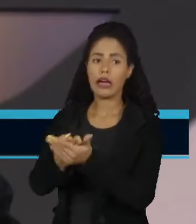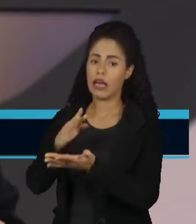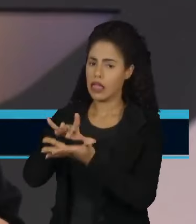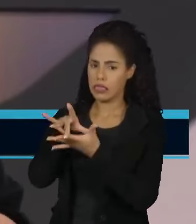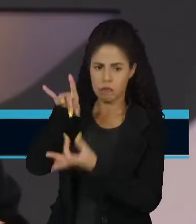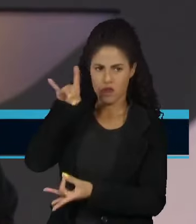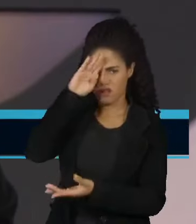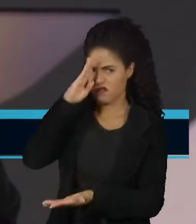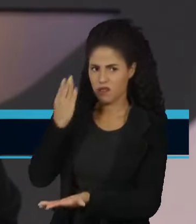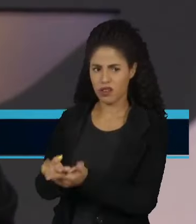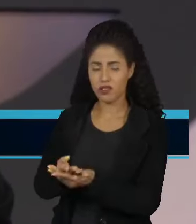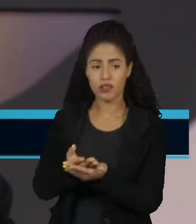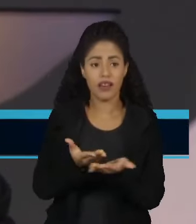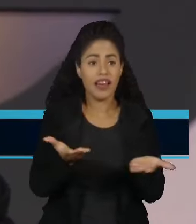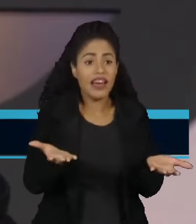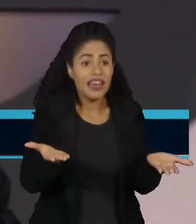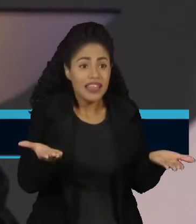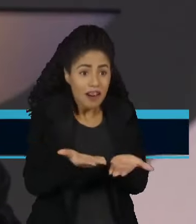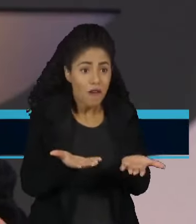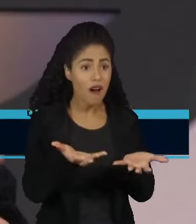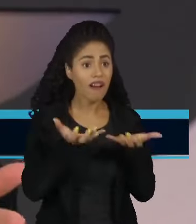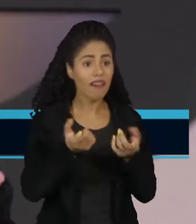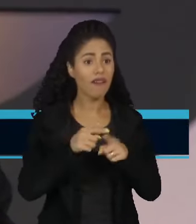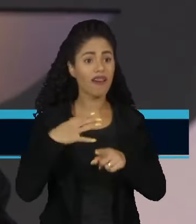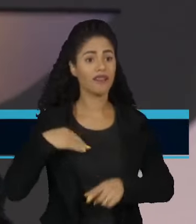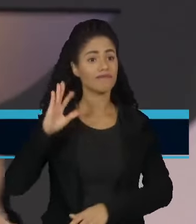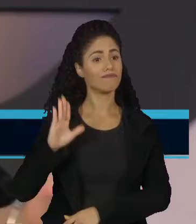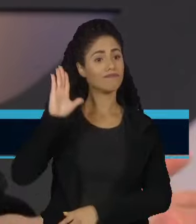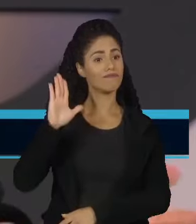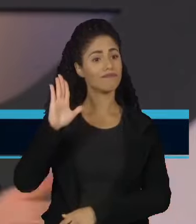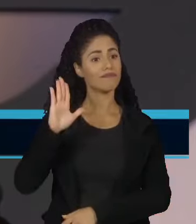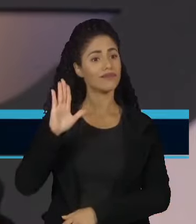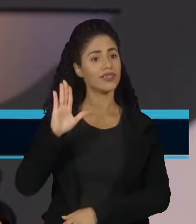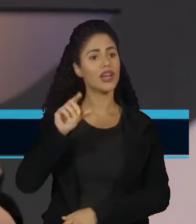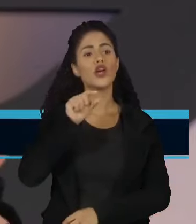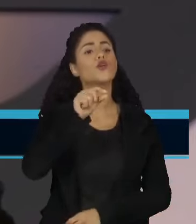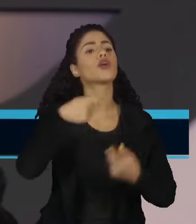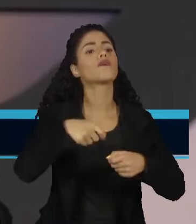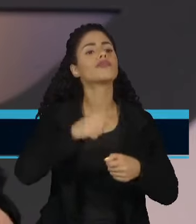sistema que a gente tem, tentando se eleger por ele, e muitas vezes a população